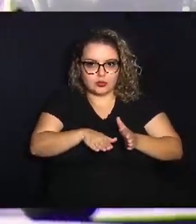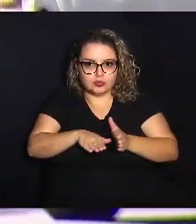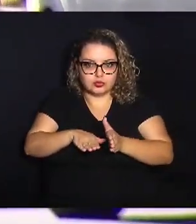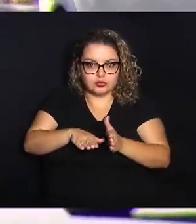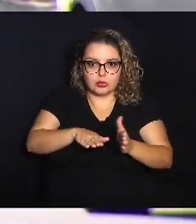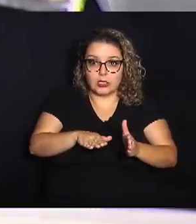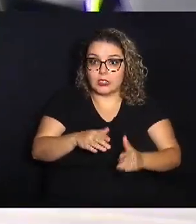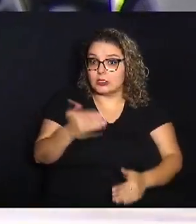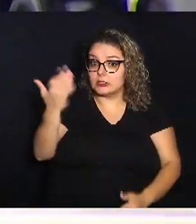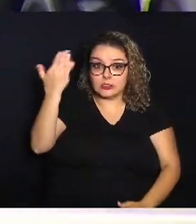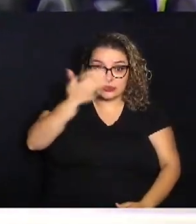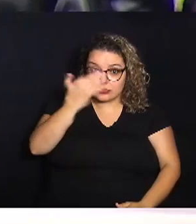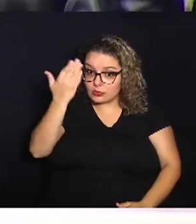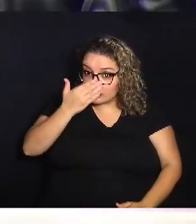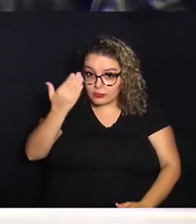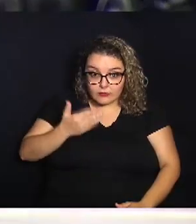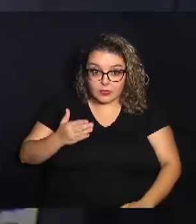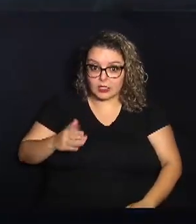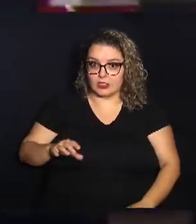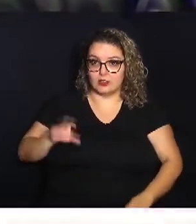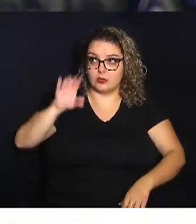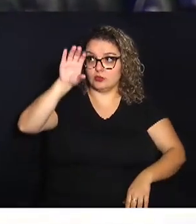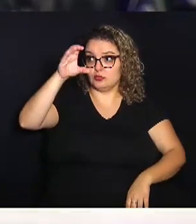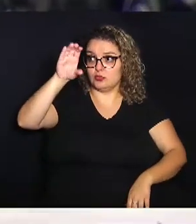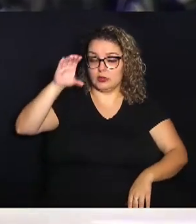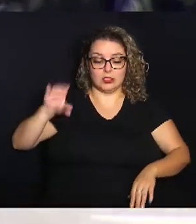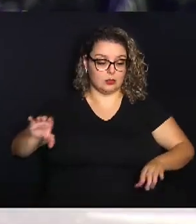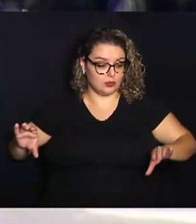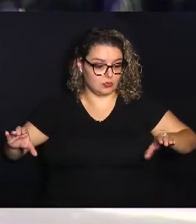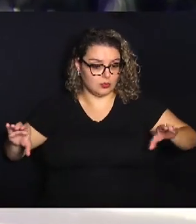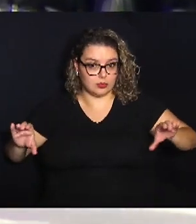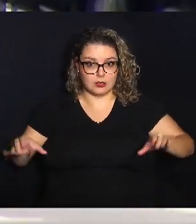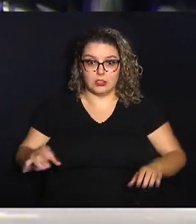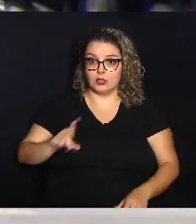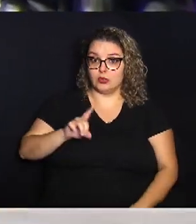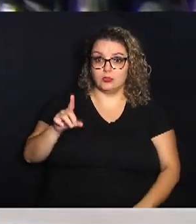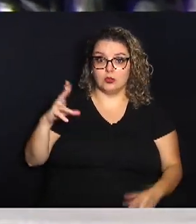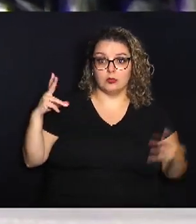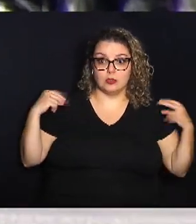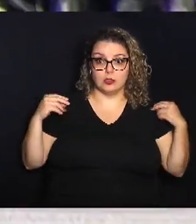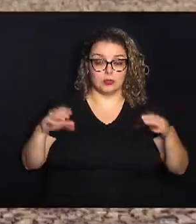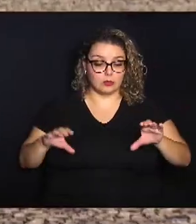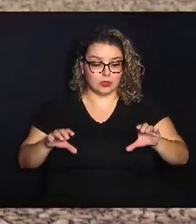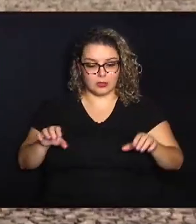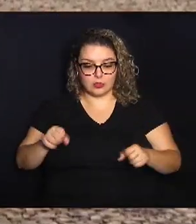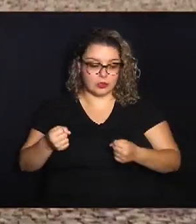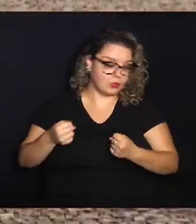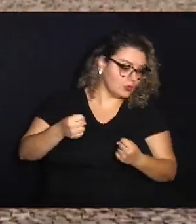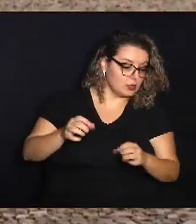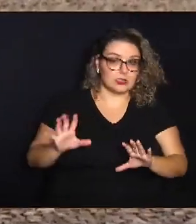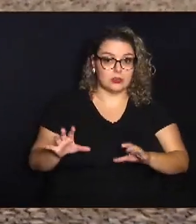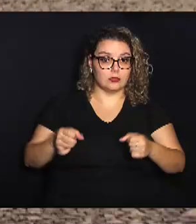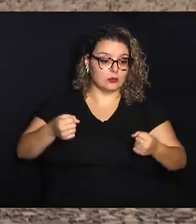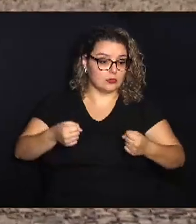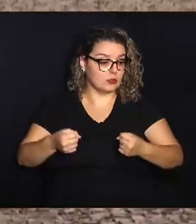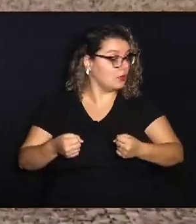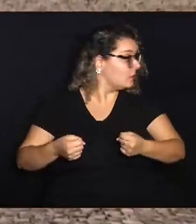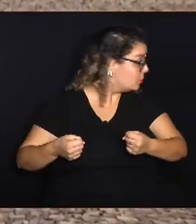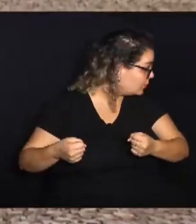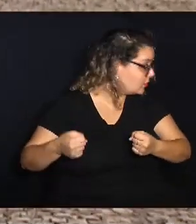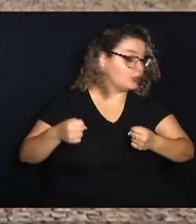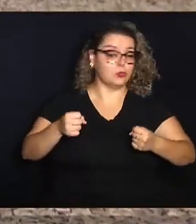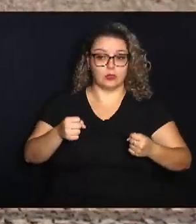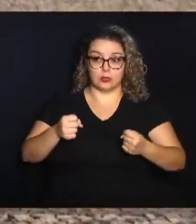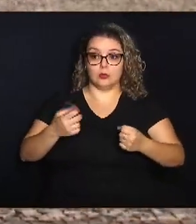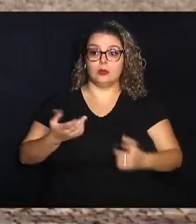não aparece no retrovisor. Então, o motorista não é dar uma olhada no retrovisor e já entrar com o carro. Tem que olhar com